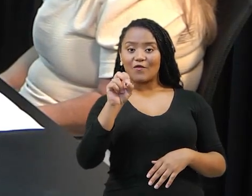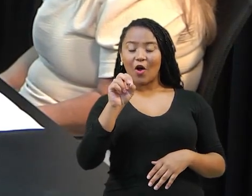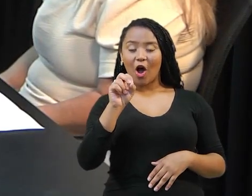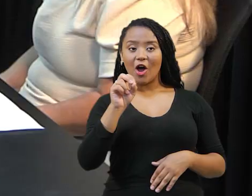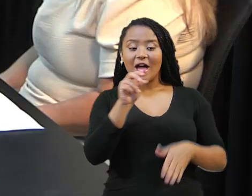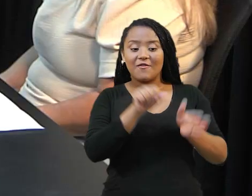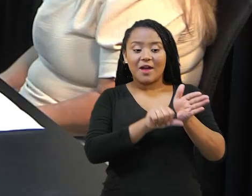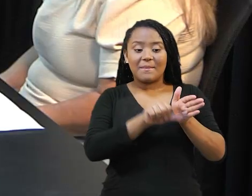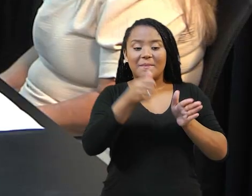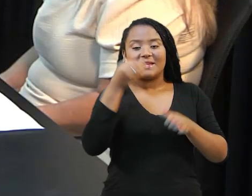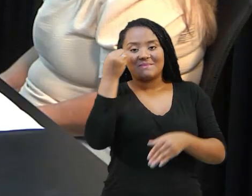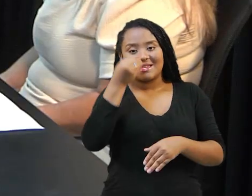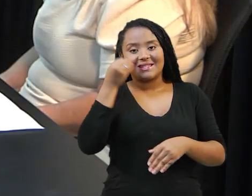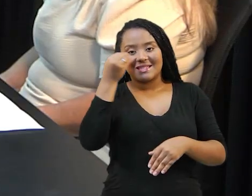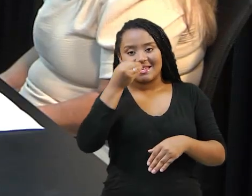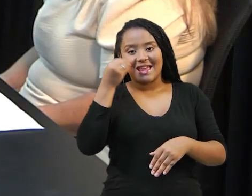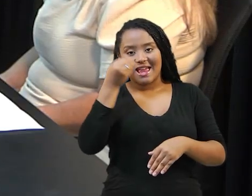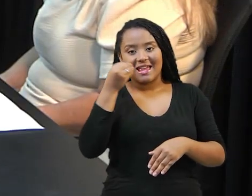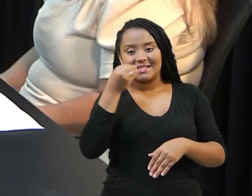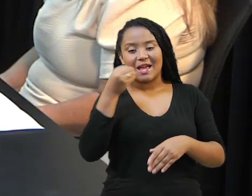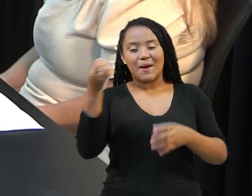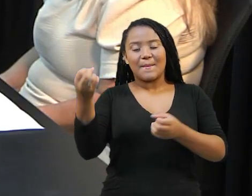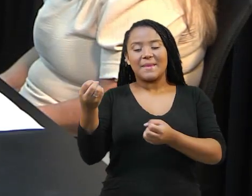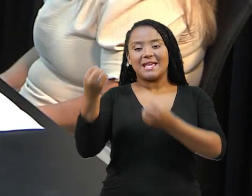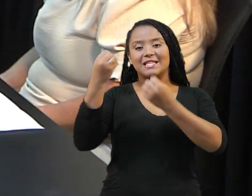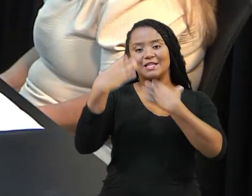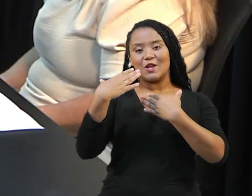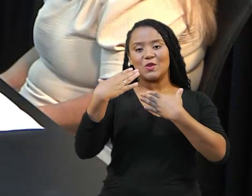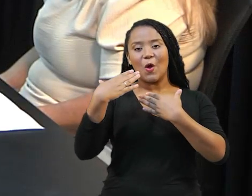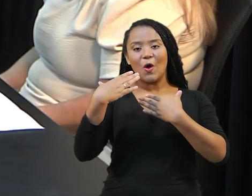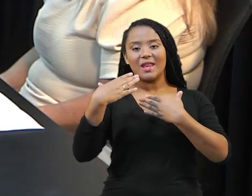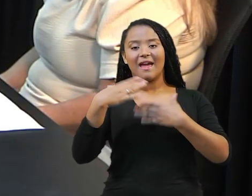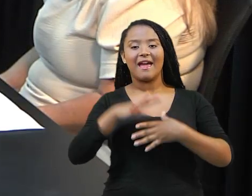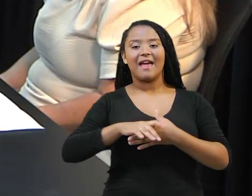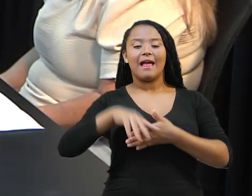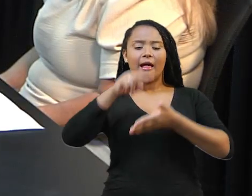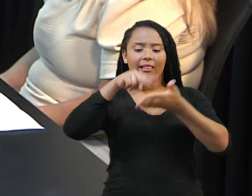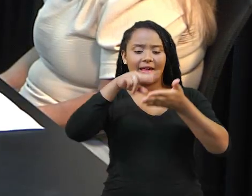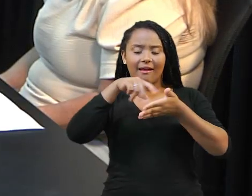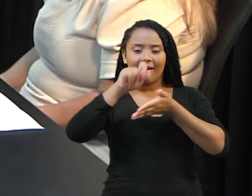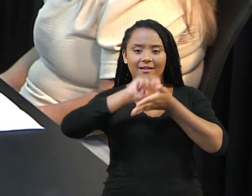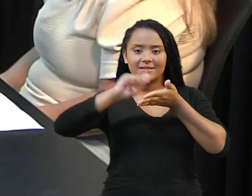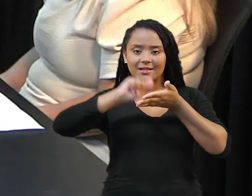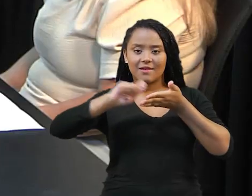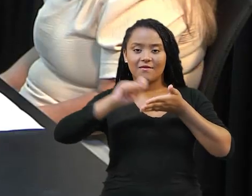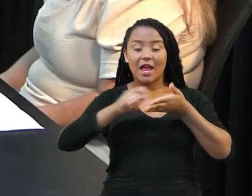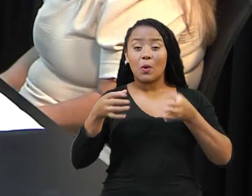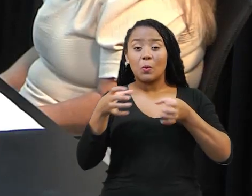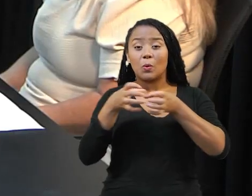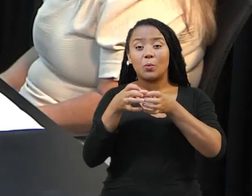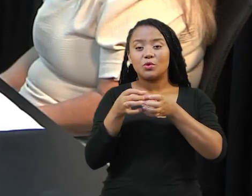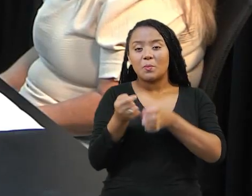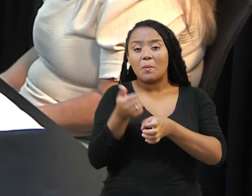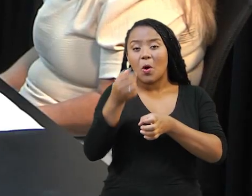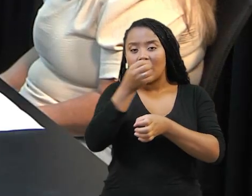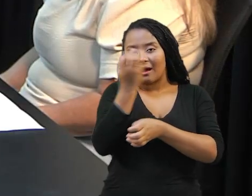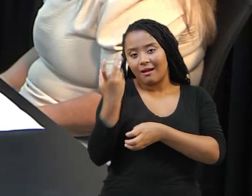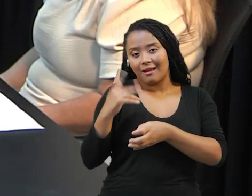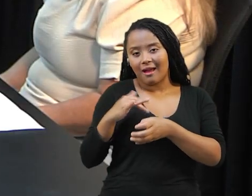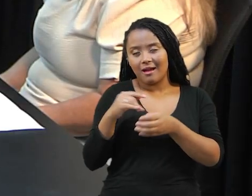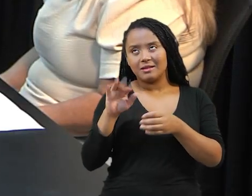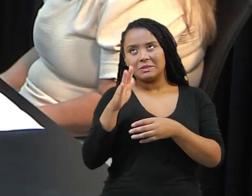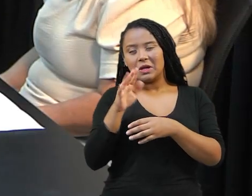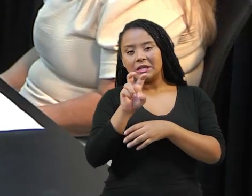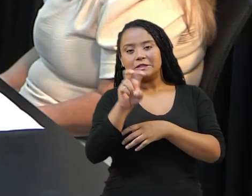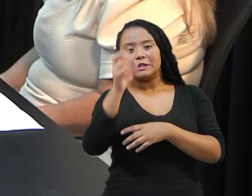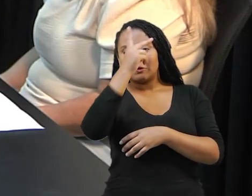aos 5 anos, ela me alfabetizou, um grupo de poucos meninos, 5 meninos. Aí depois ela abriu a escolinha mesmo, um ano depois, lá